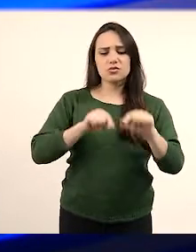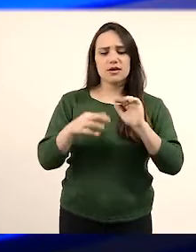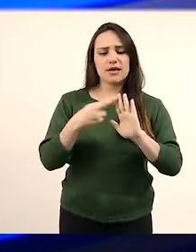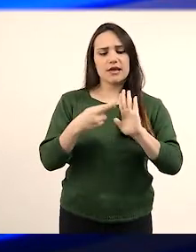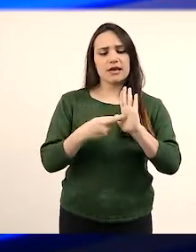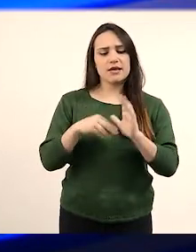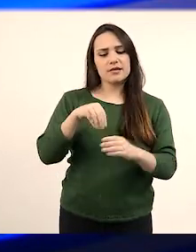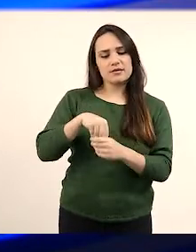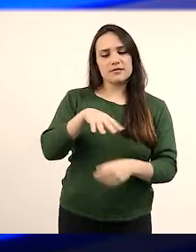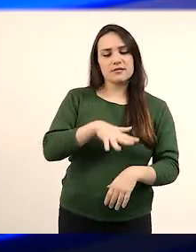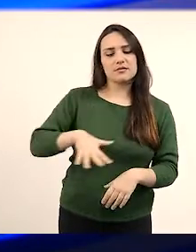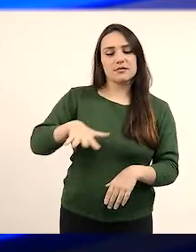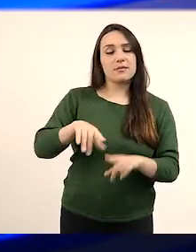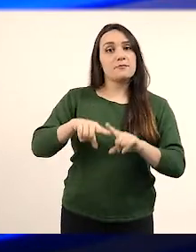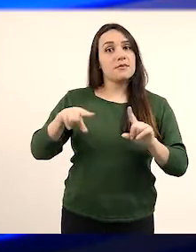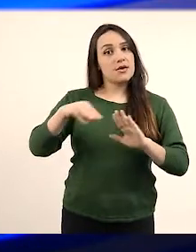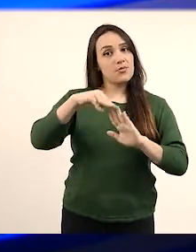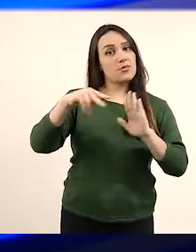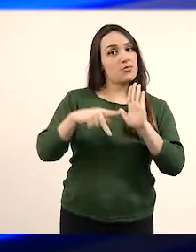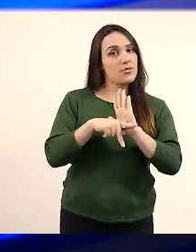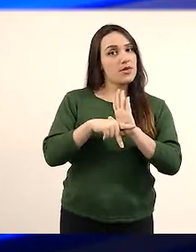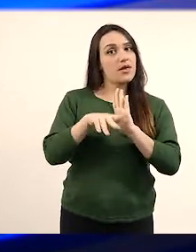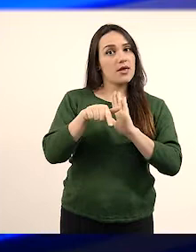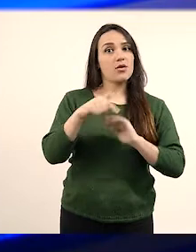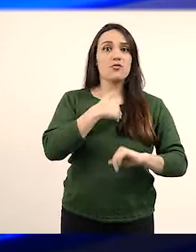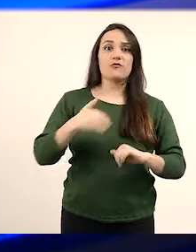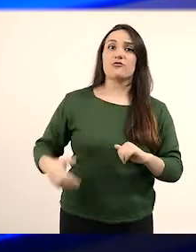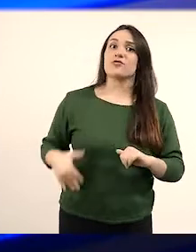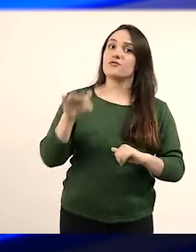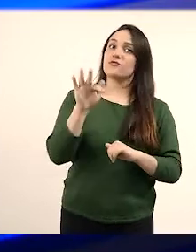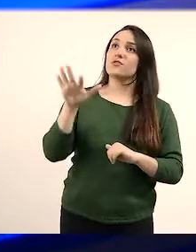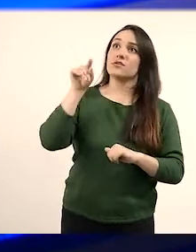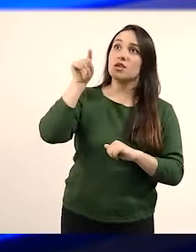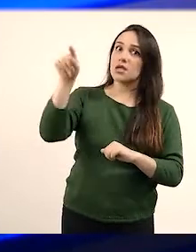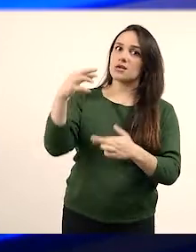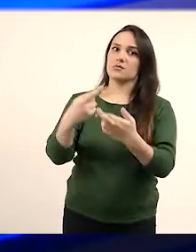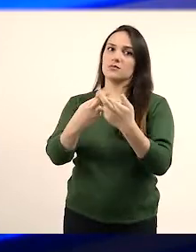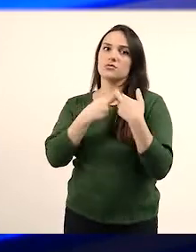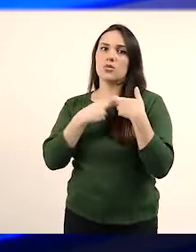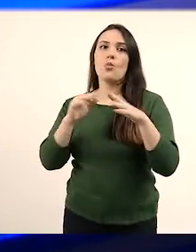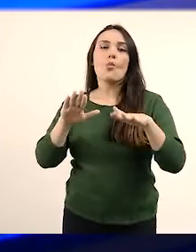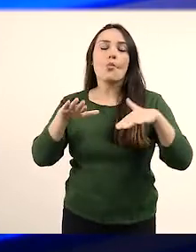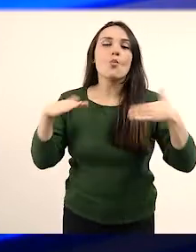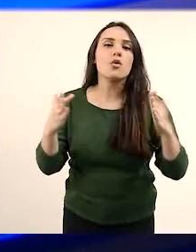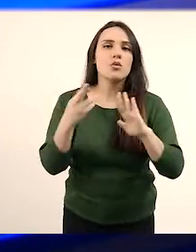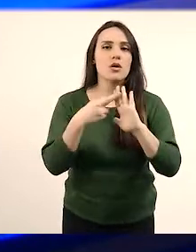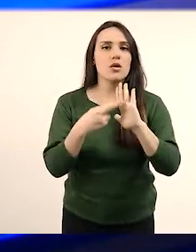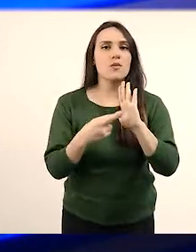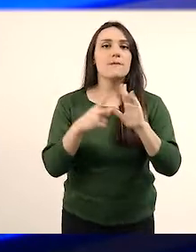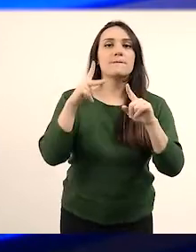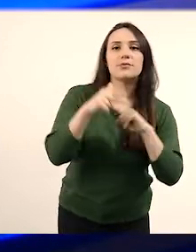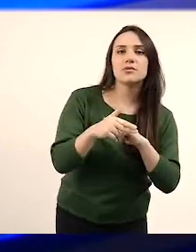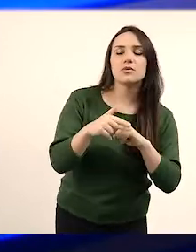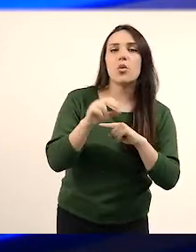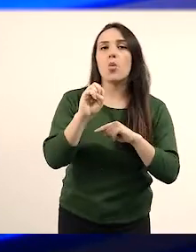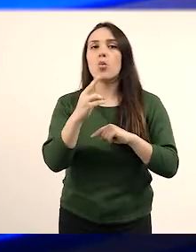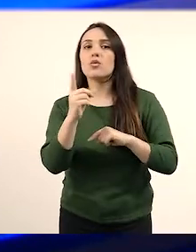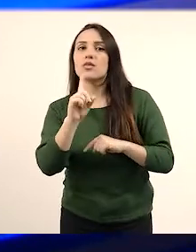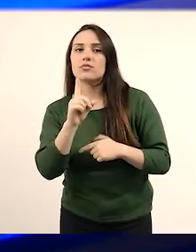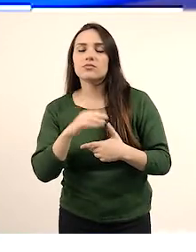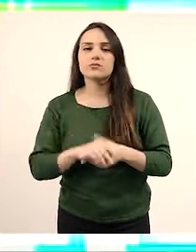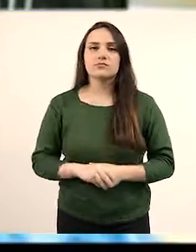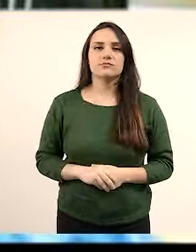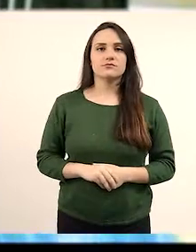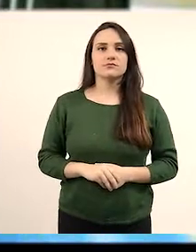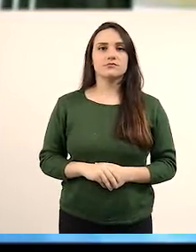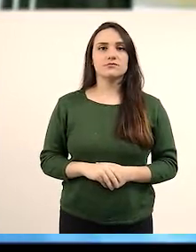medidas locais, mas mantiveram a medida provisória que dá ao governo federal poderes para definir quais atividades não podem